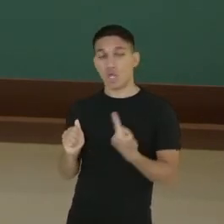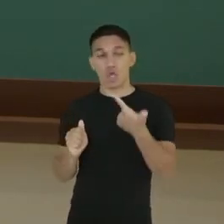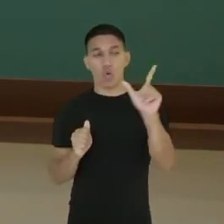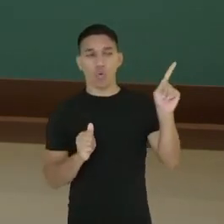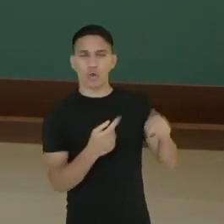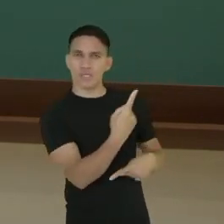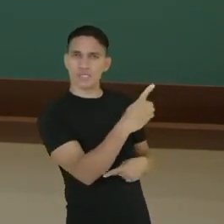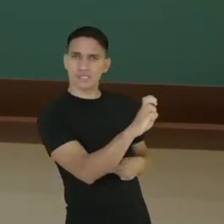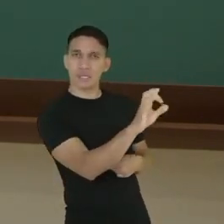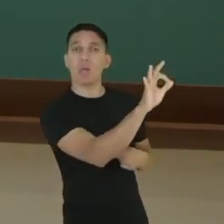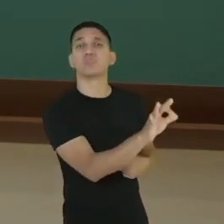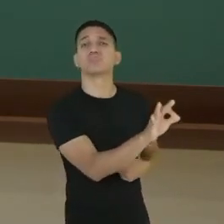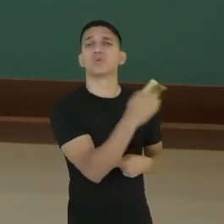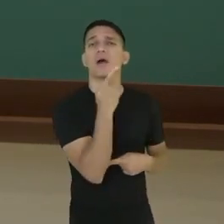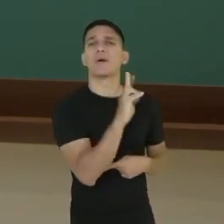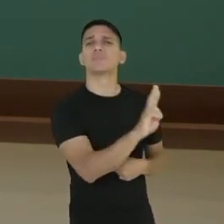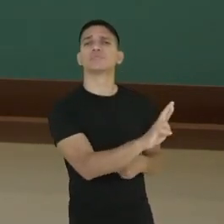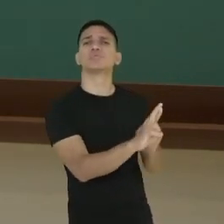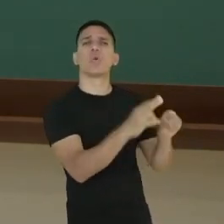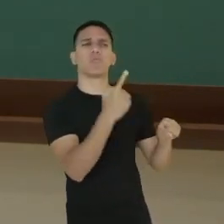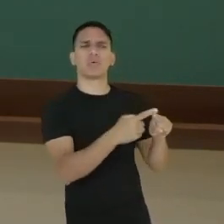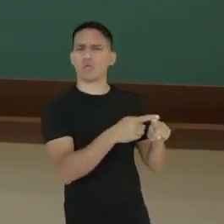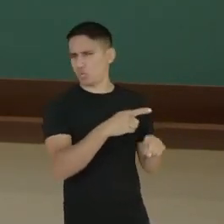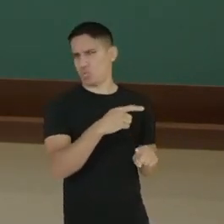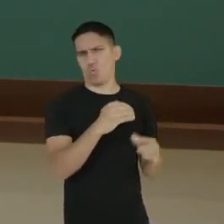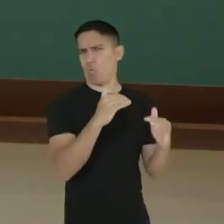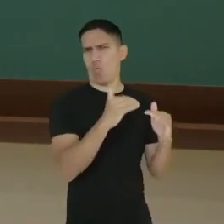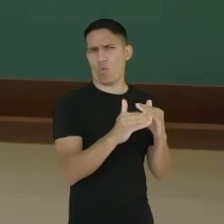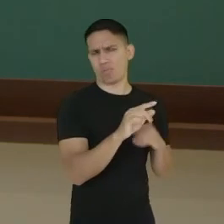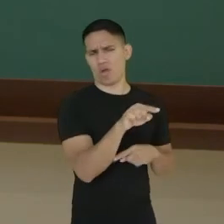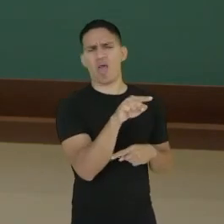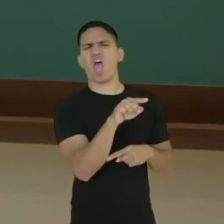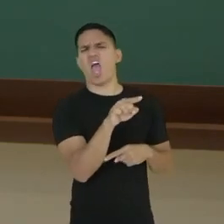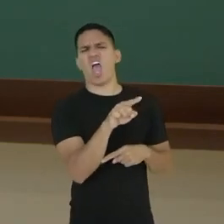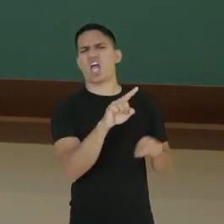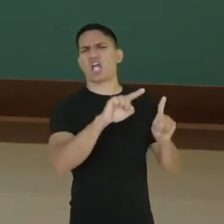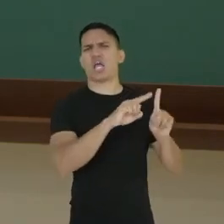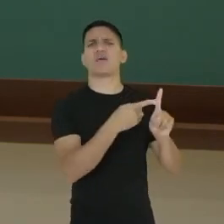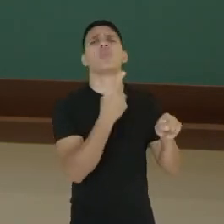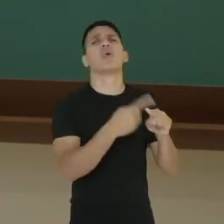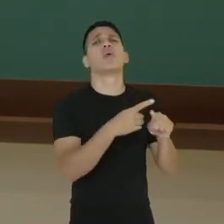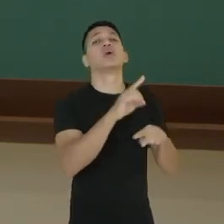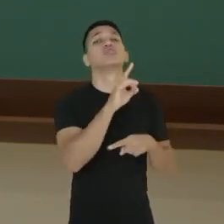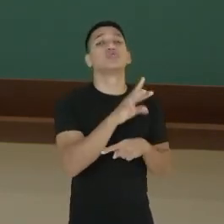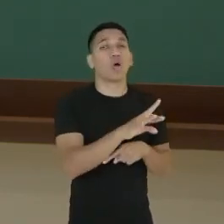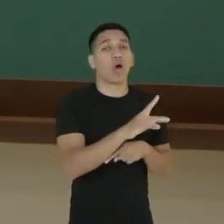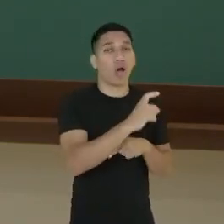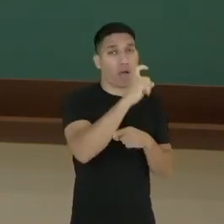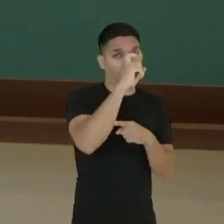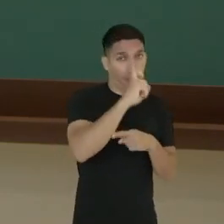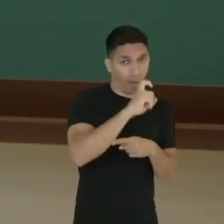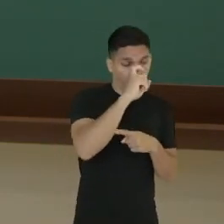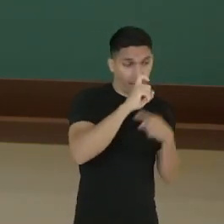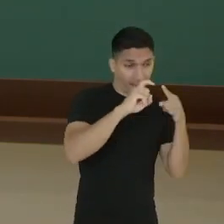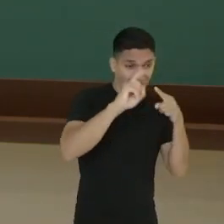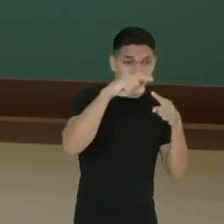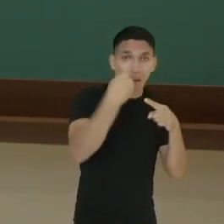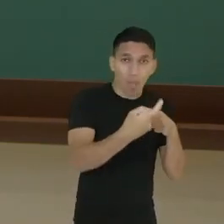que disseram 15% que ela não iria engravidar porque ela só iria menstruar depois da primeira relação